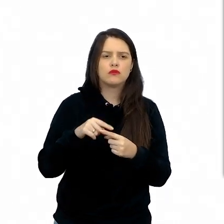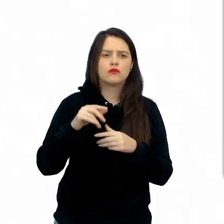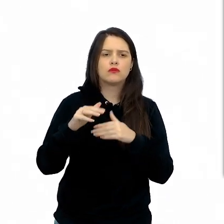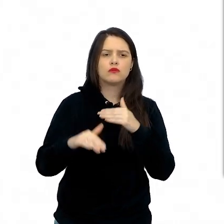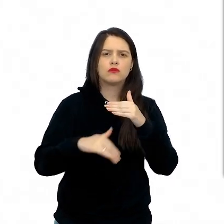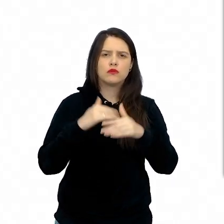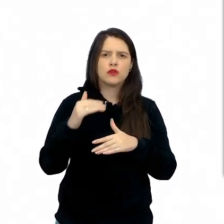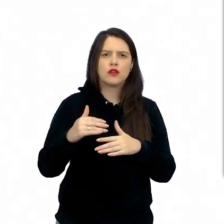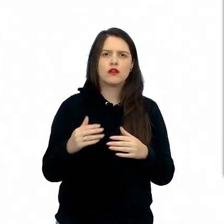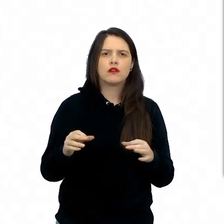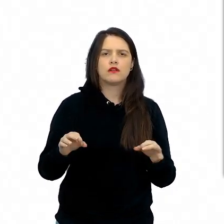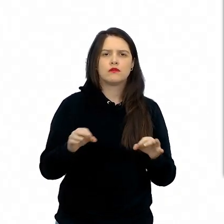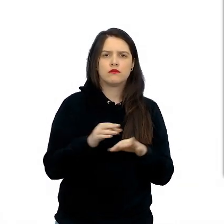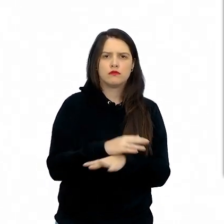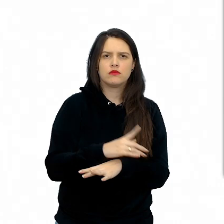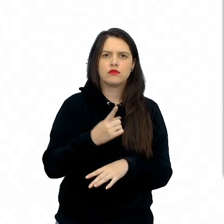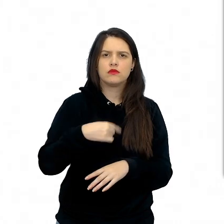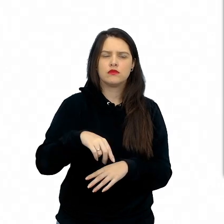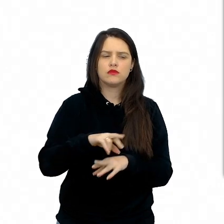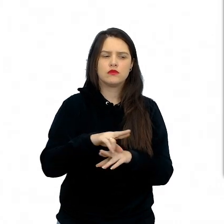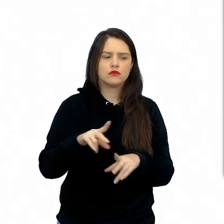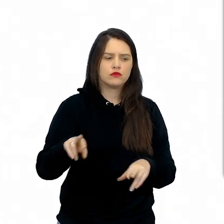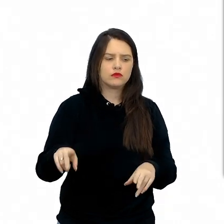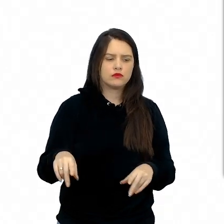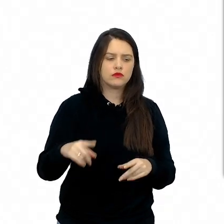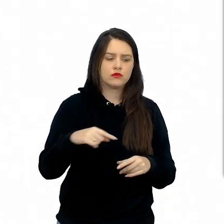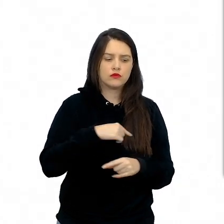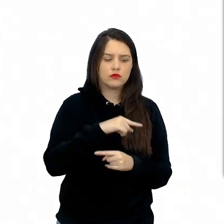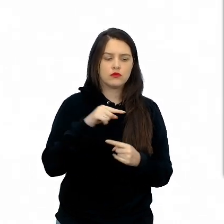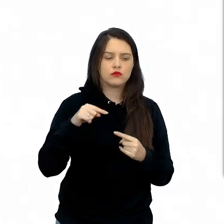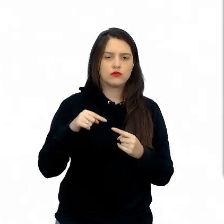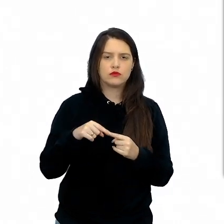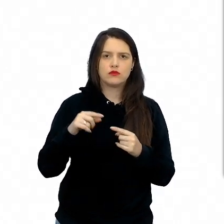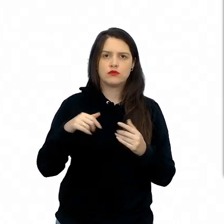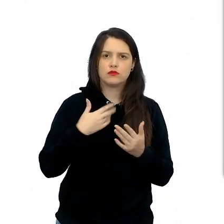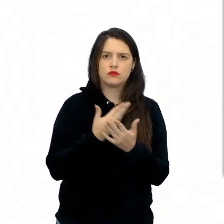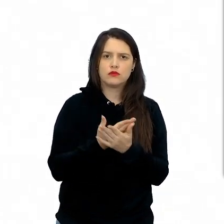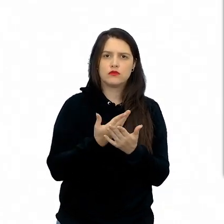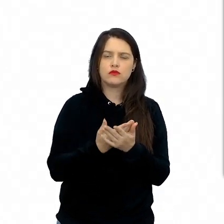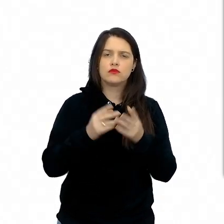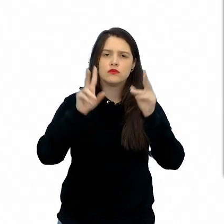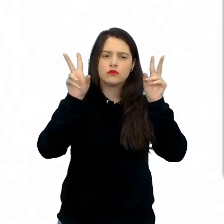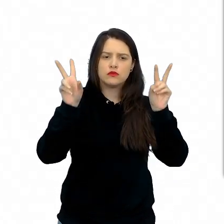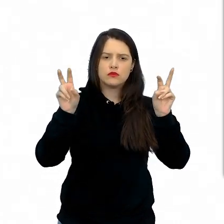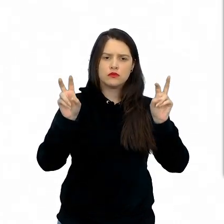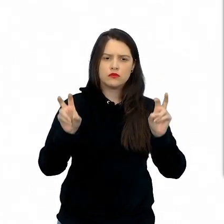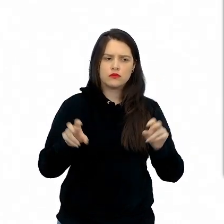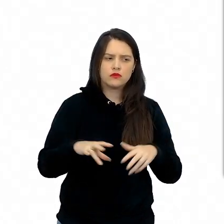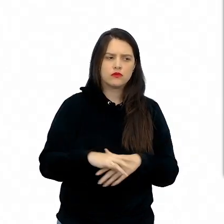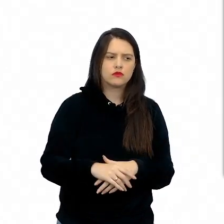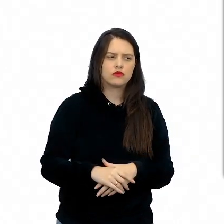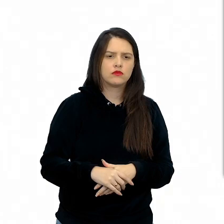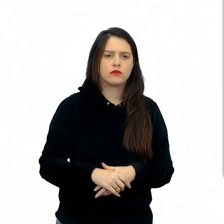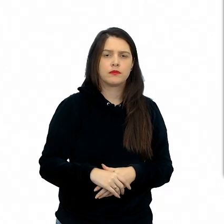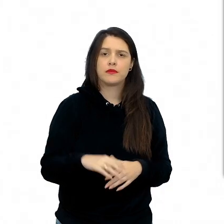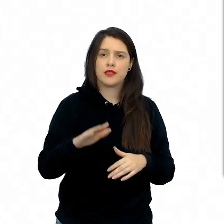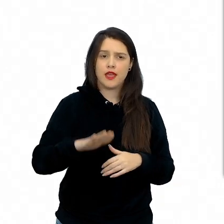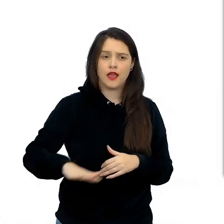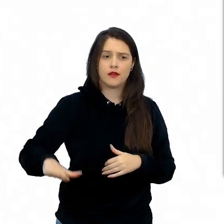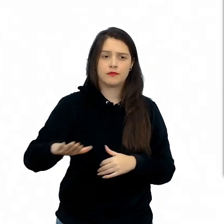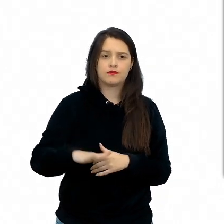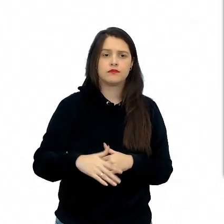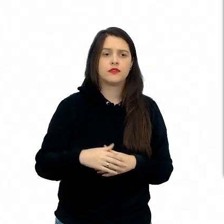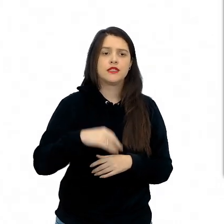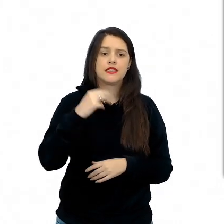2 colaborem para que os estudantes reflitam sobre as conjecturas sobre perímetro e área.